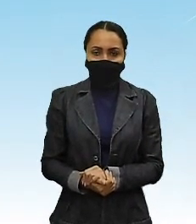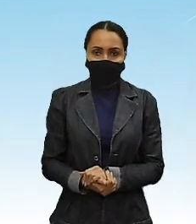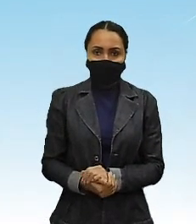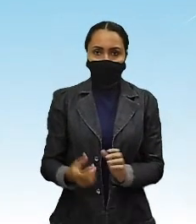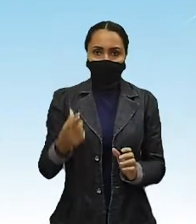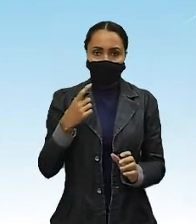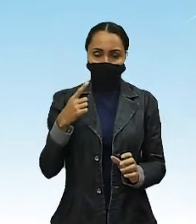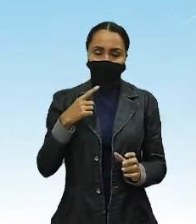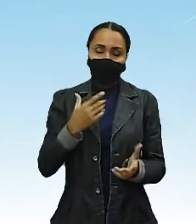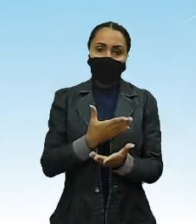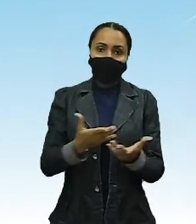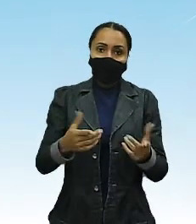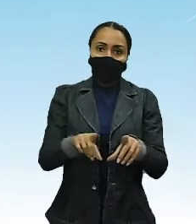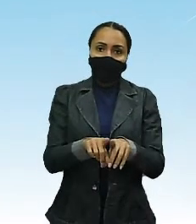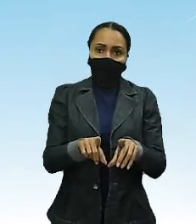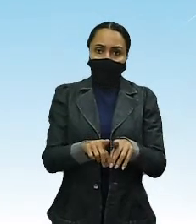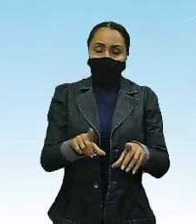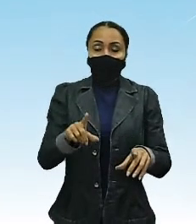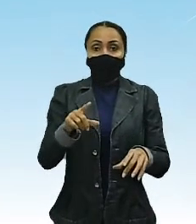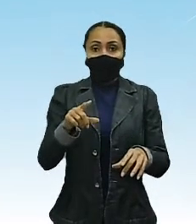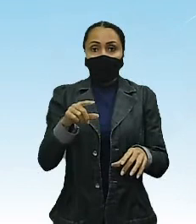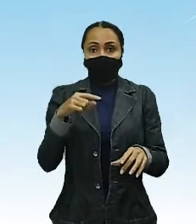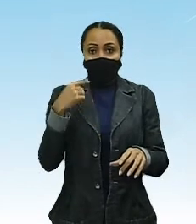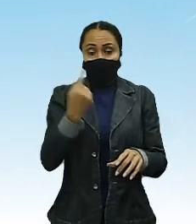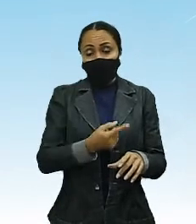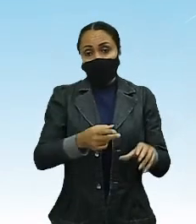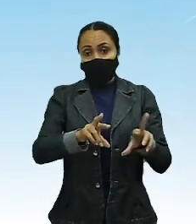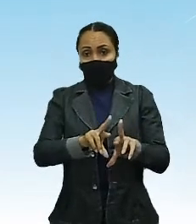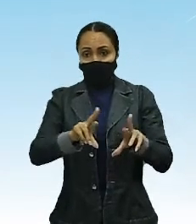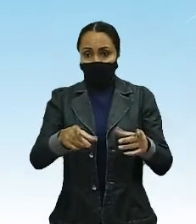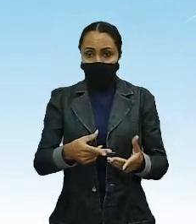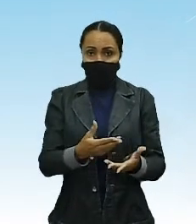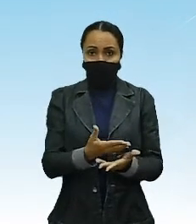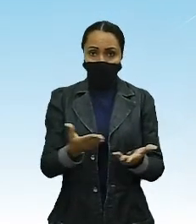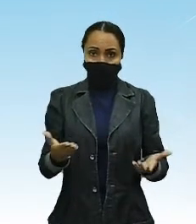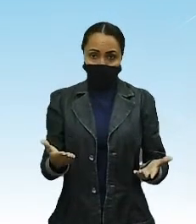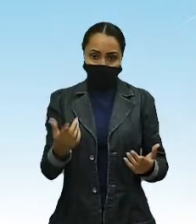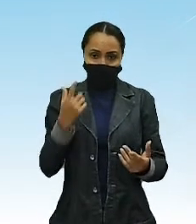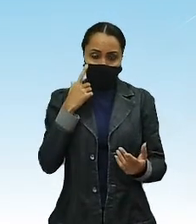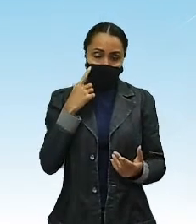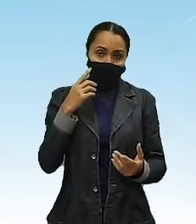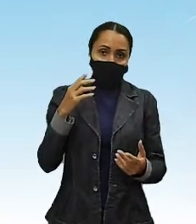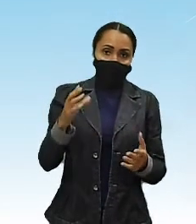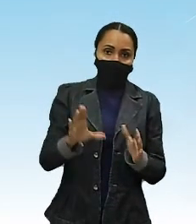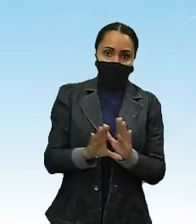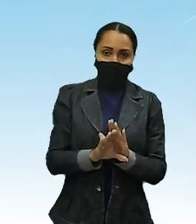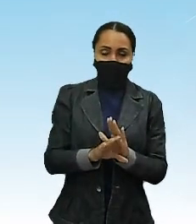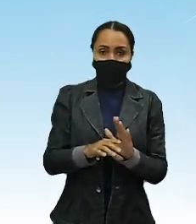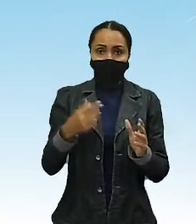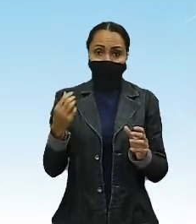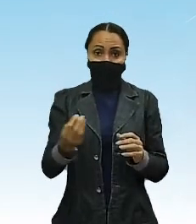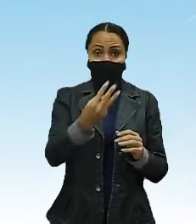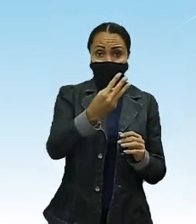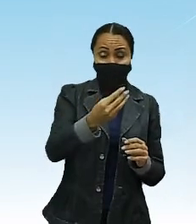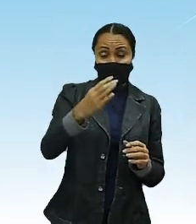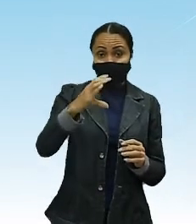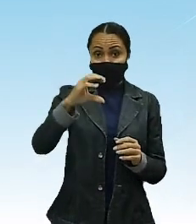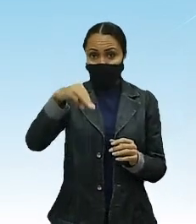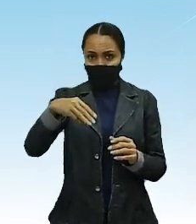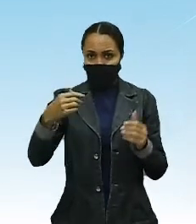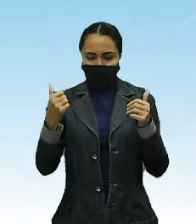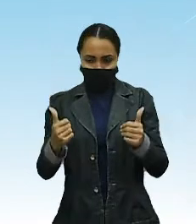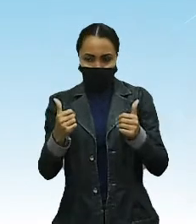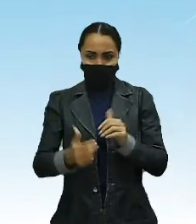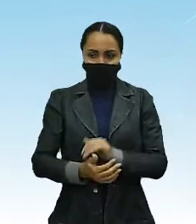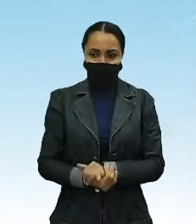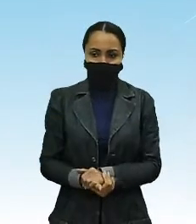a variabilidade na nossa diferença aí de constituição é de até 3 centímetros, tá bom?